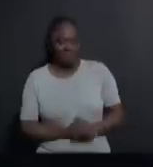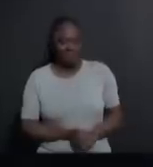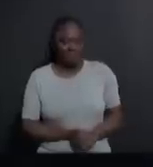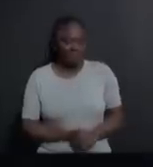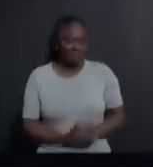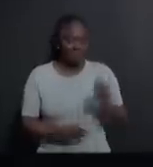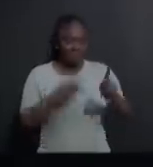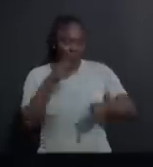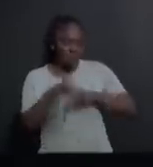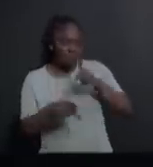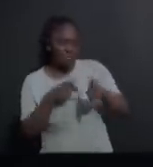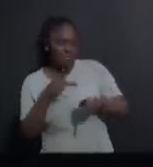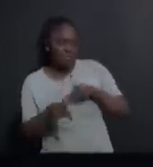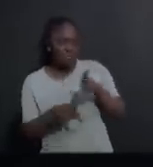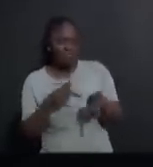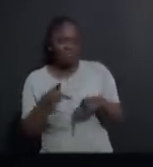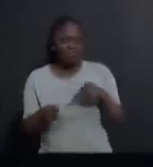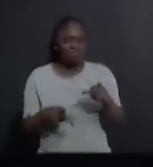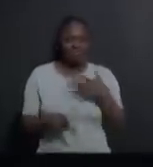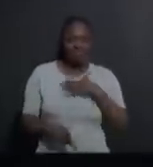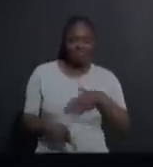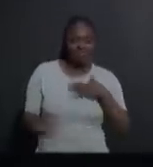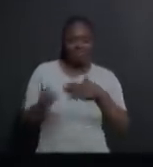O povo não curtiu muito meu jeito.